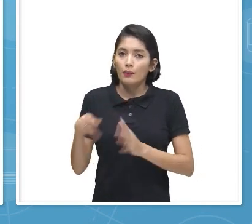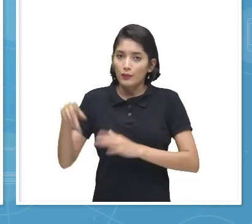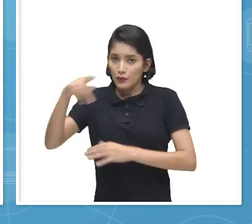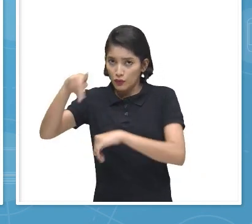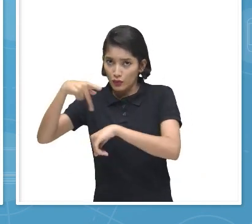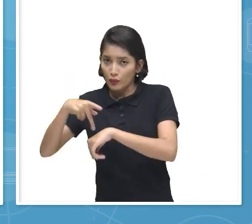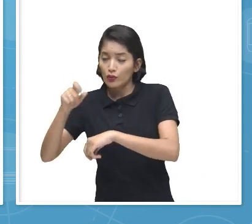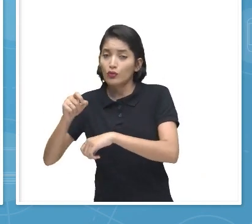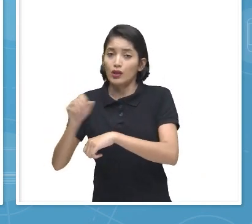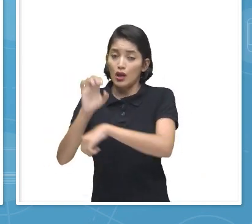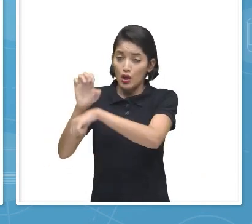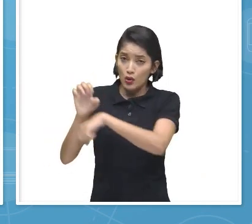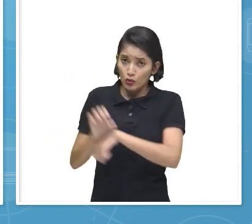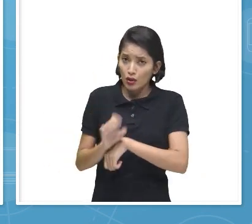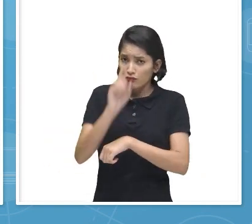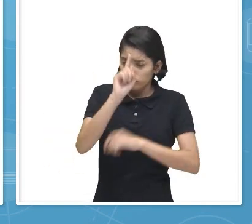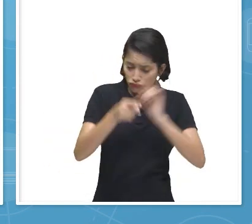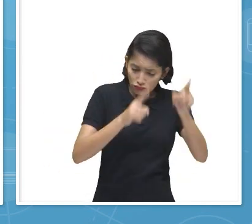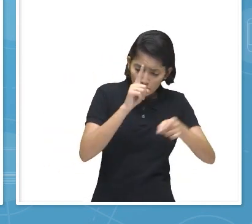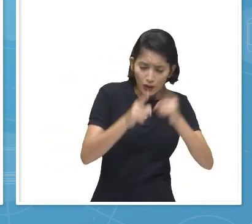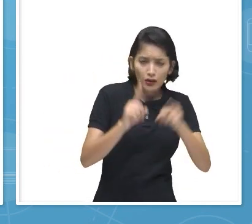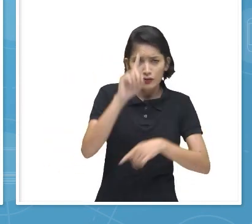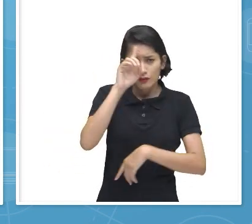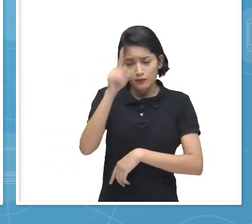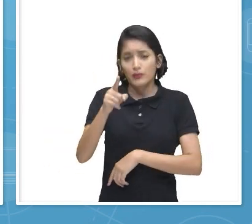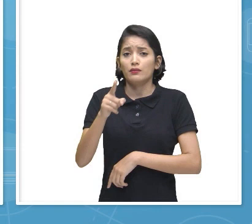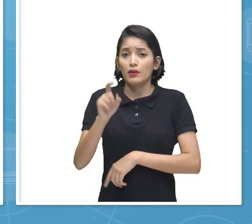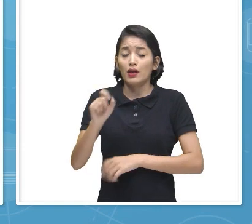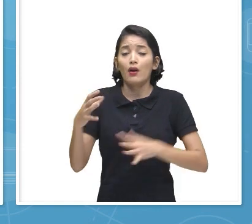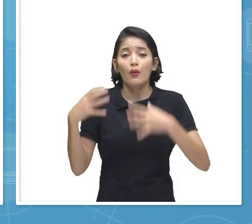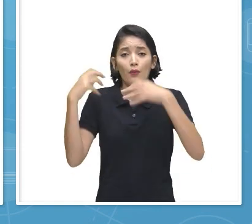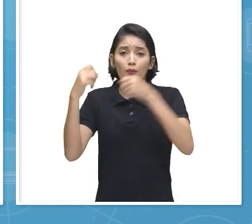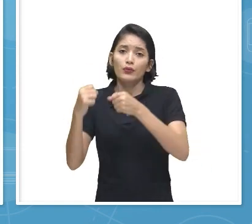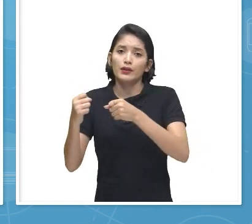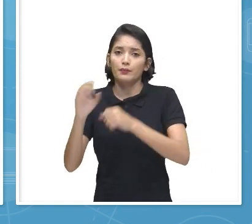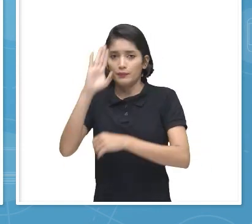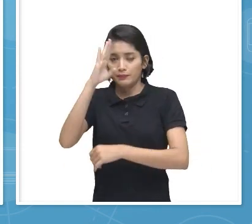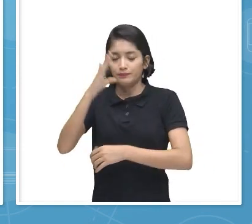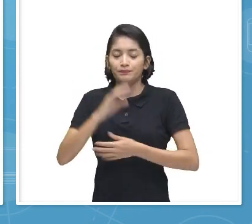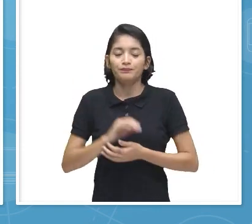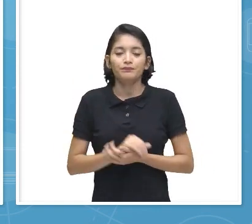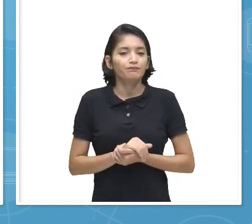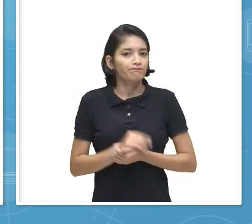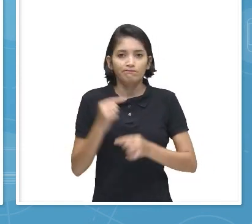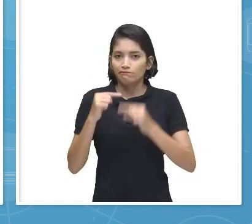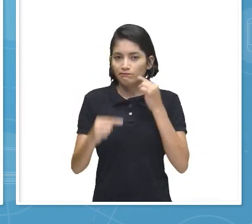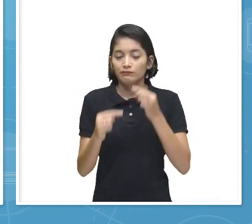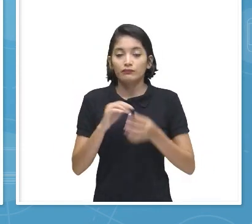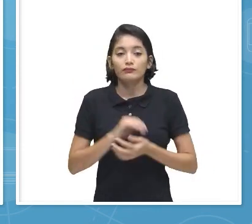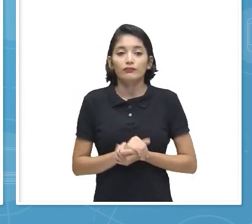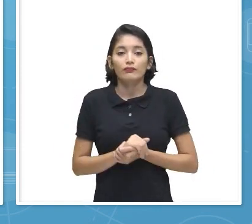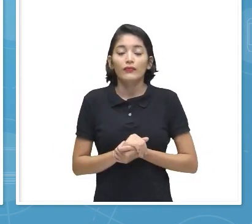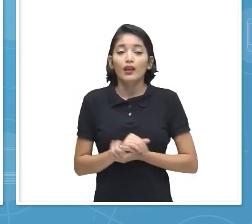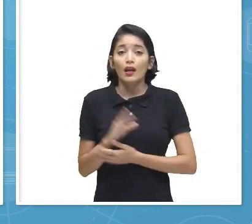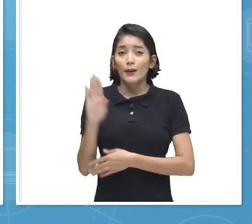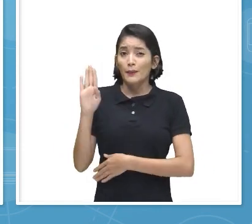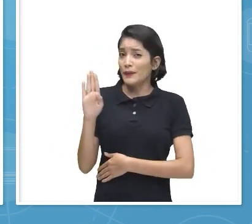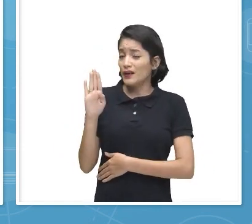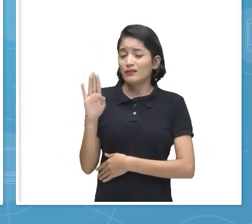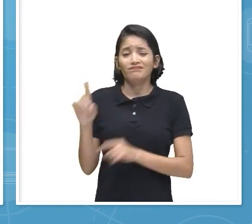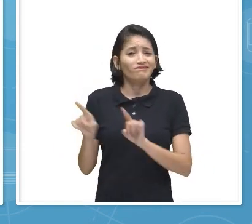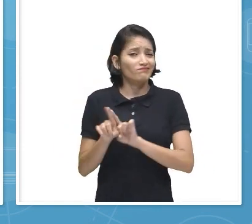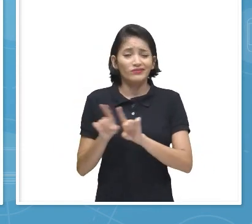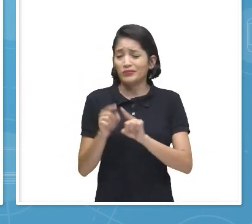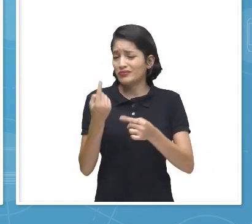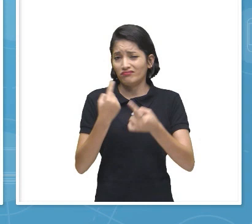é que comandava as principais decisões, né? Ele era o poder central, então não faz parte. Segunda Revolução Industrial também não vai ser,